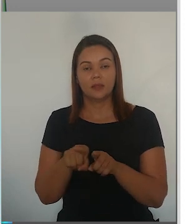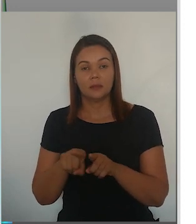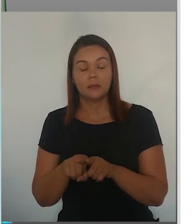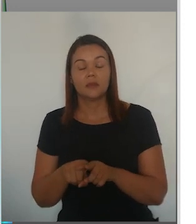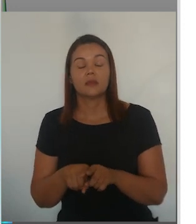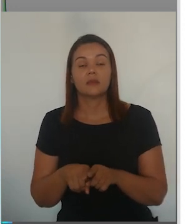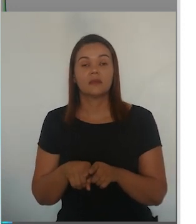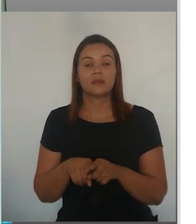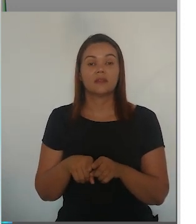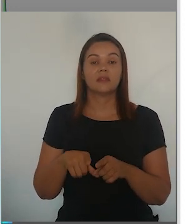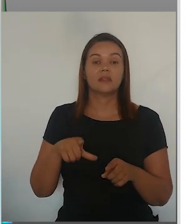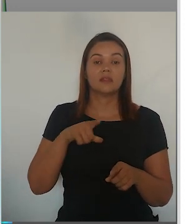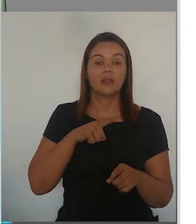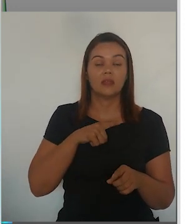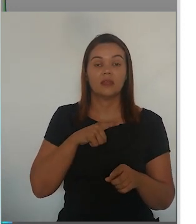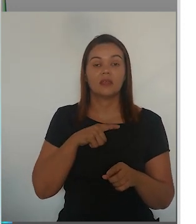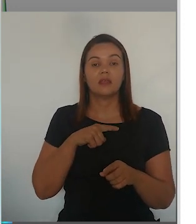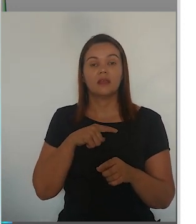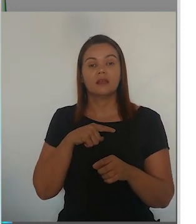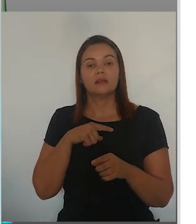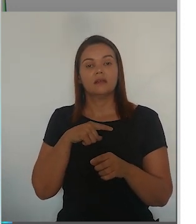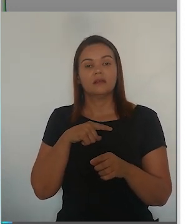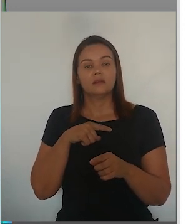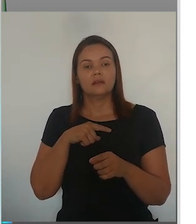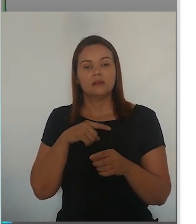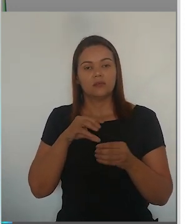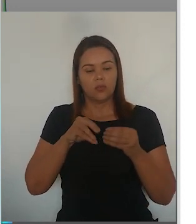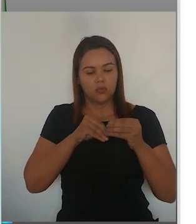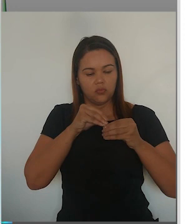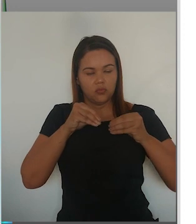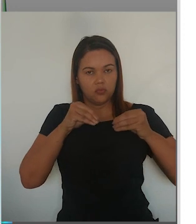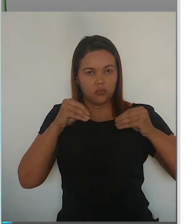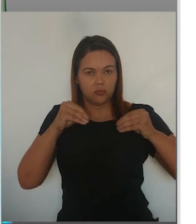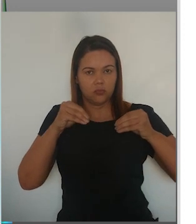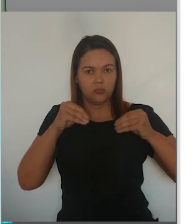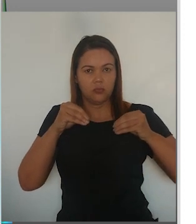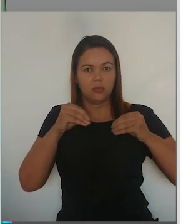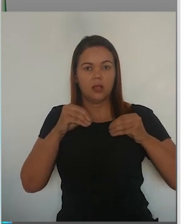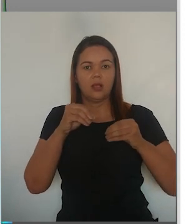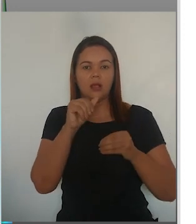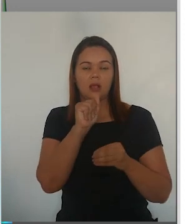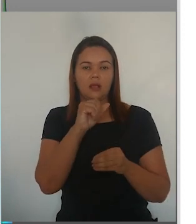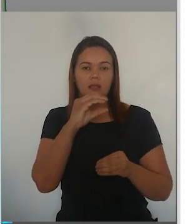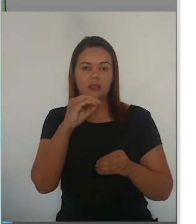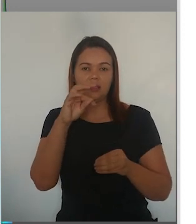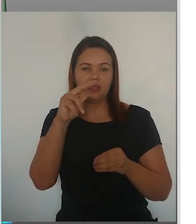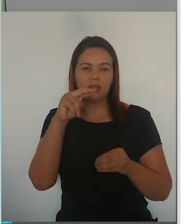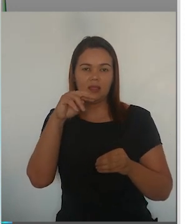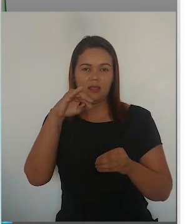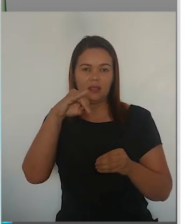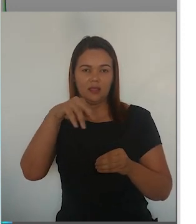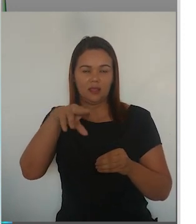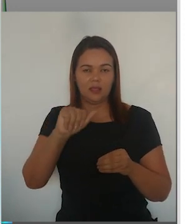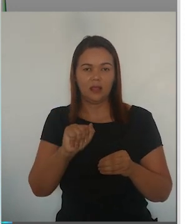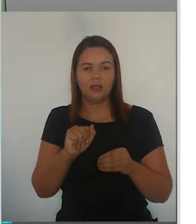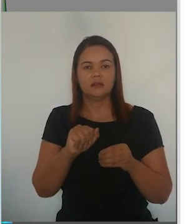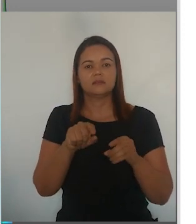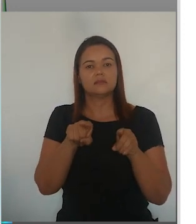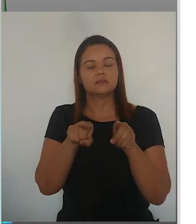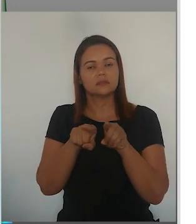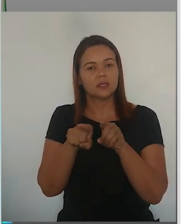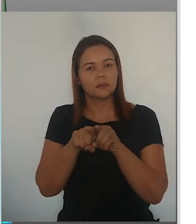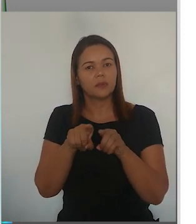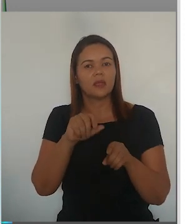As proteínas acessórias buscam estabilizar a actina. As